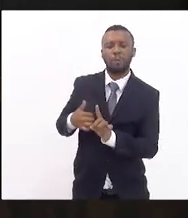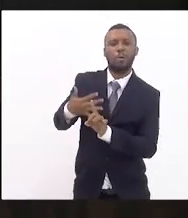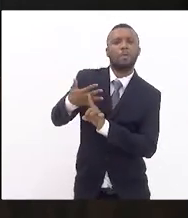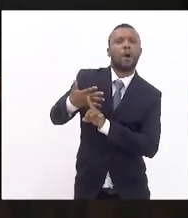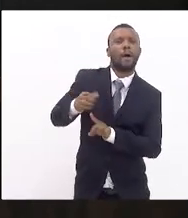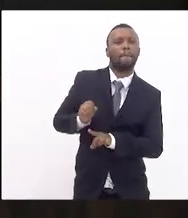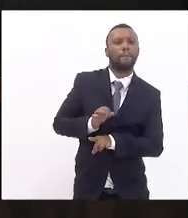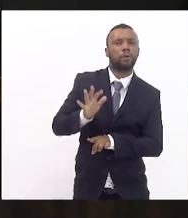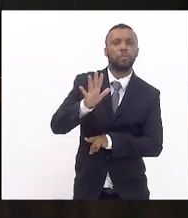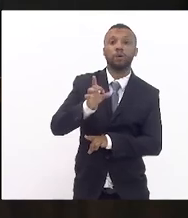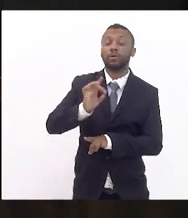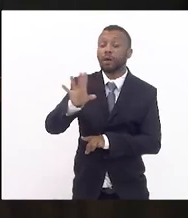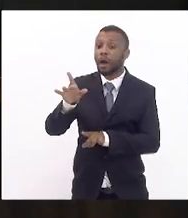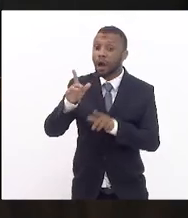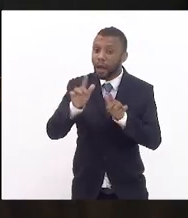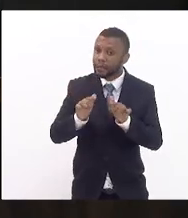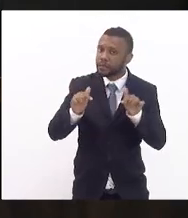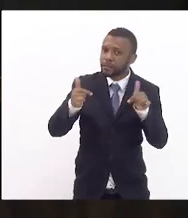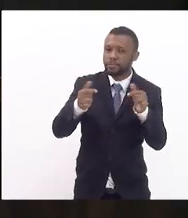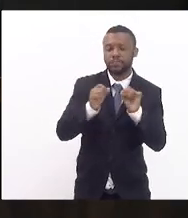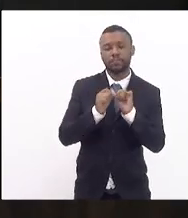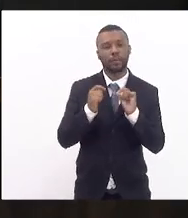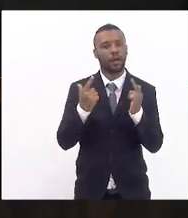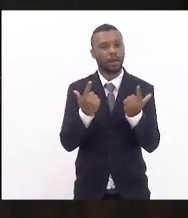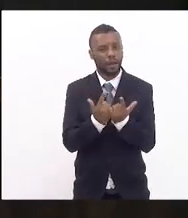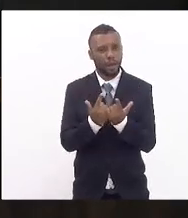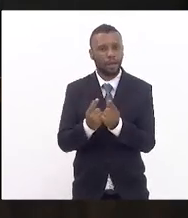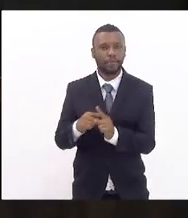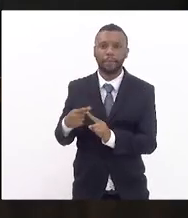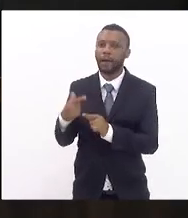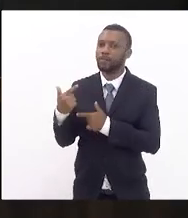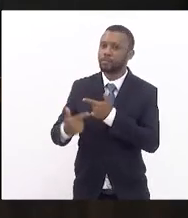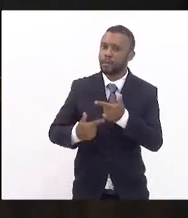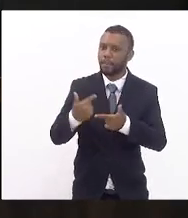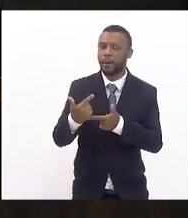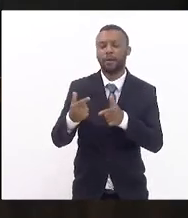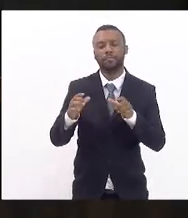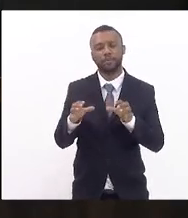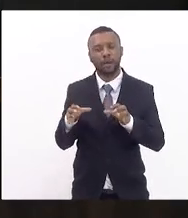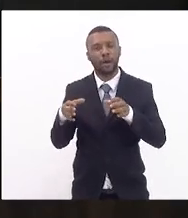a iniciativa do Parlamento e o trabalho da comissão